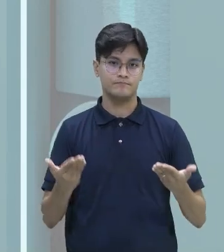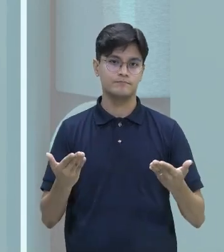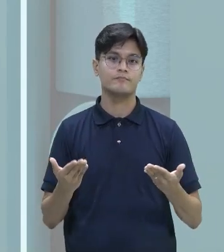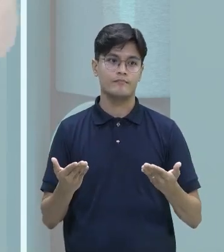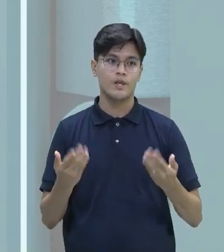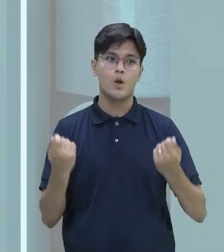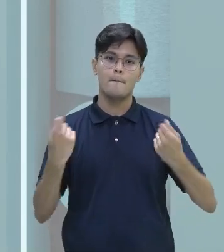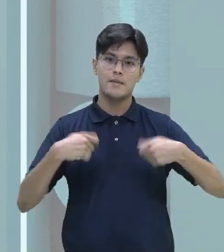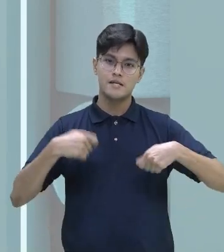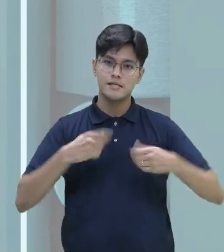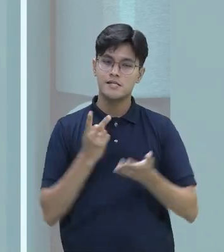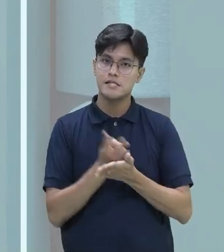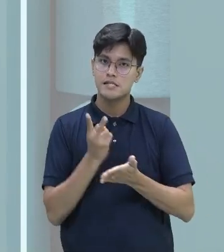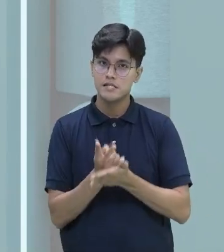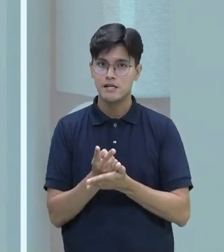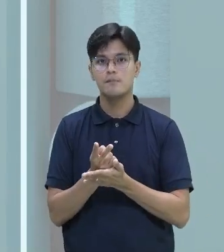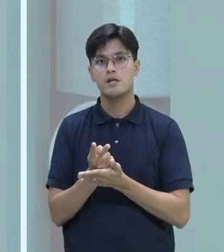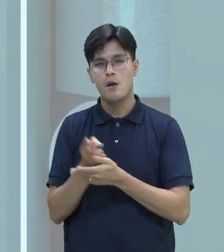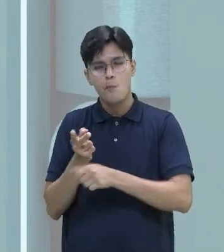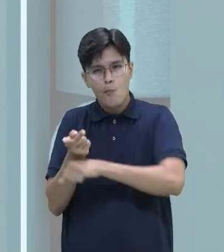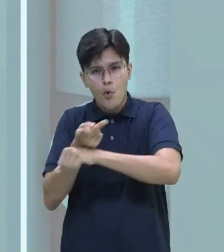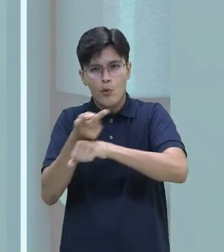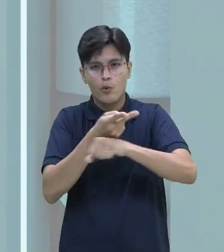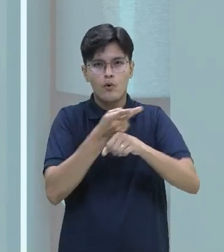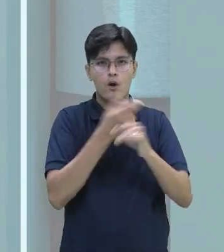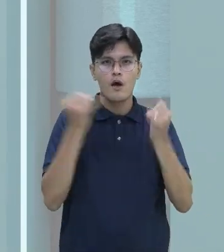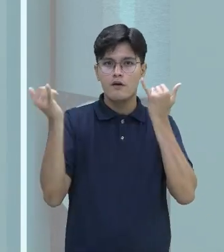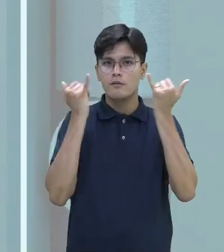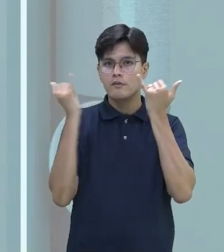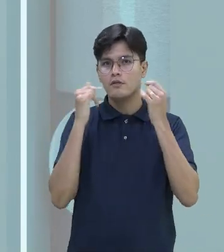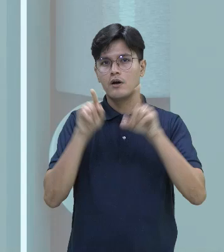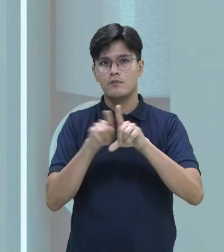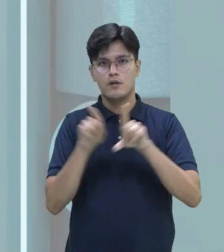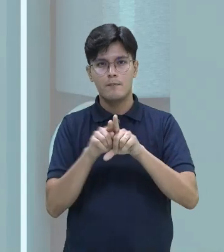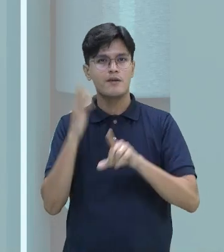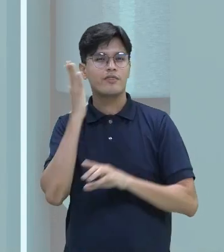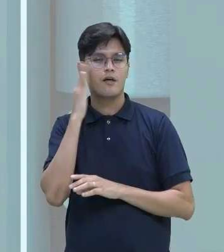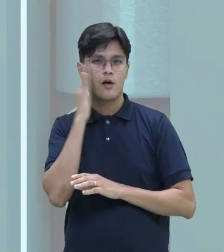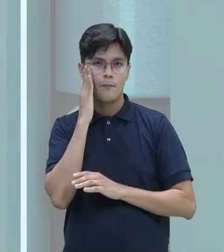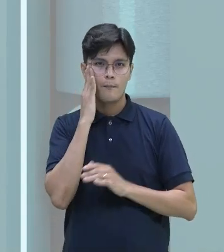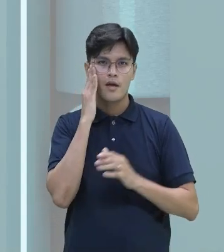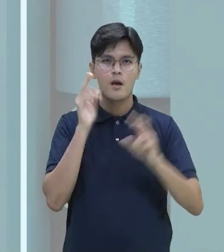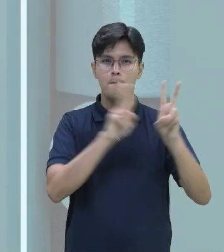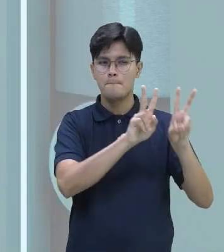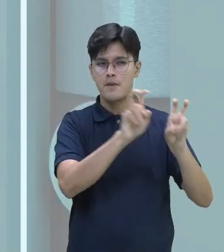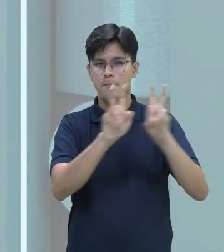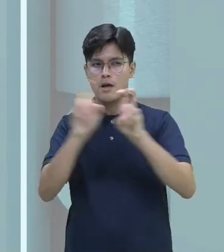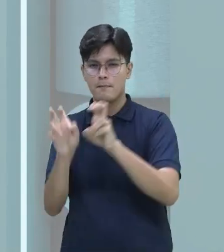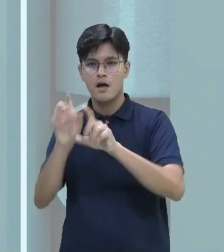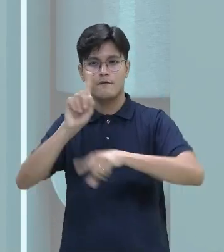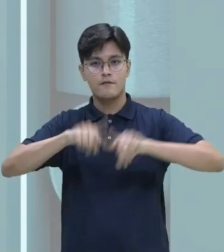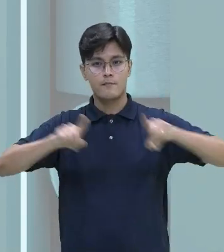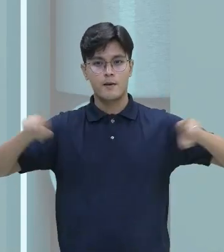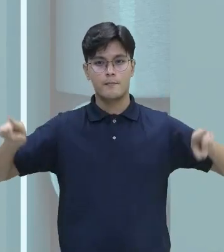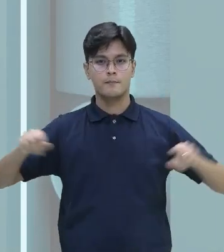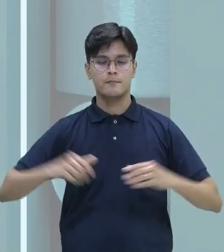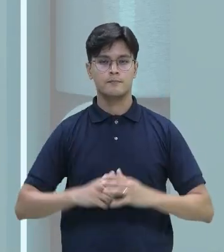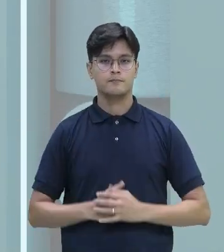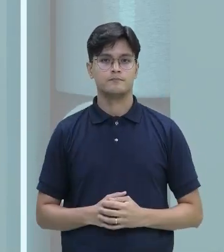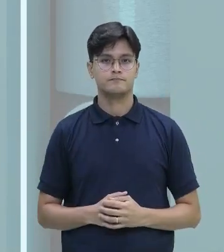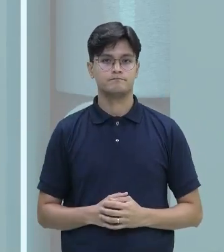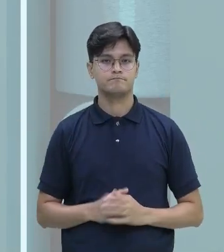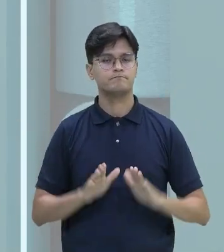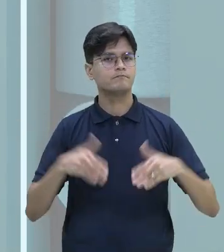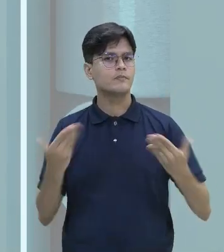de buscar informação e informar-se sobre temas variados. Dito isso, de que forma, então,